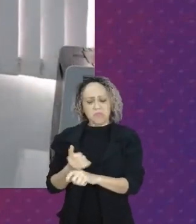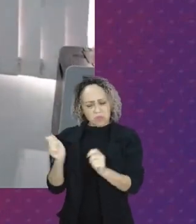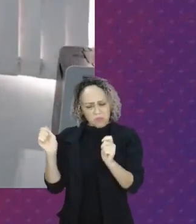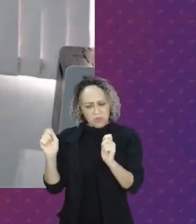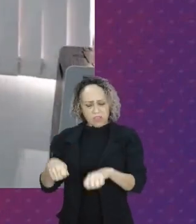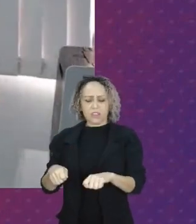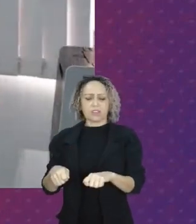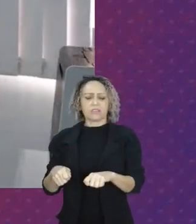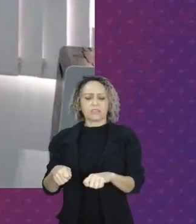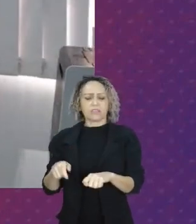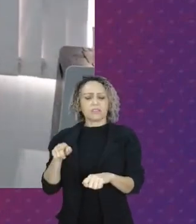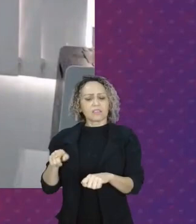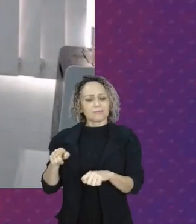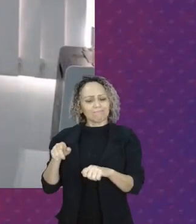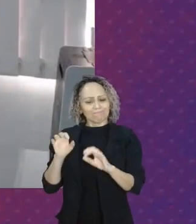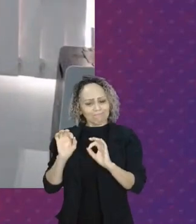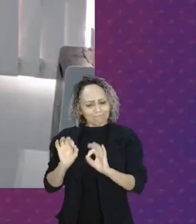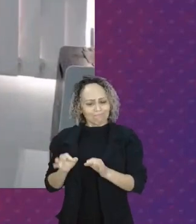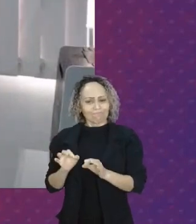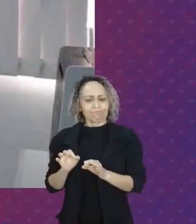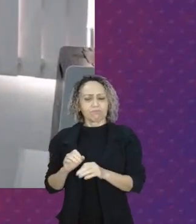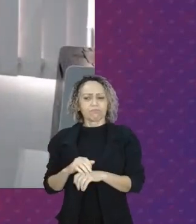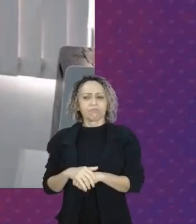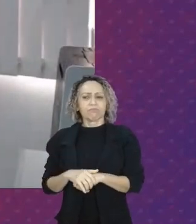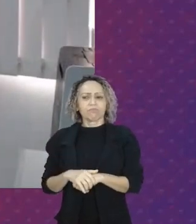competente, e que certamente